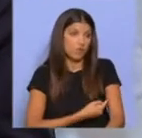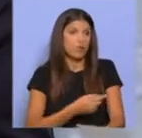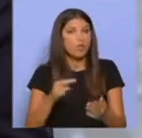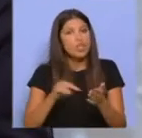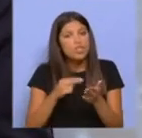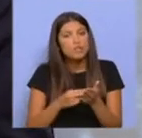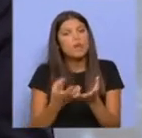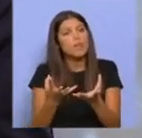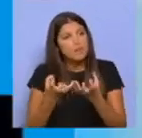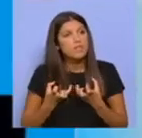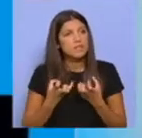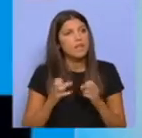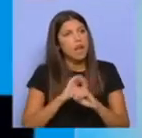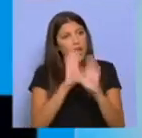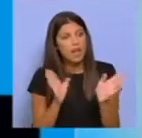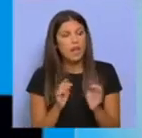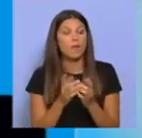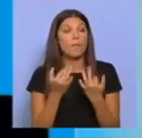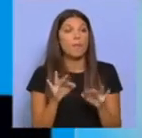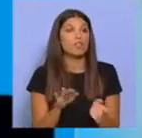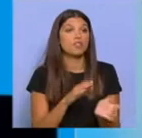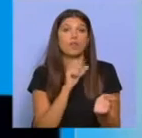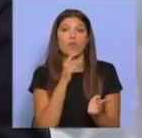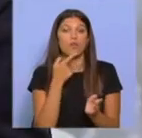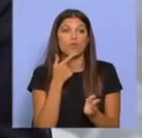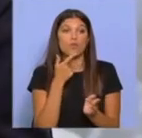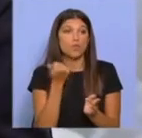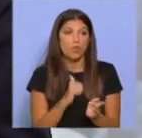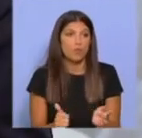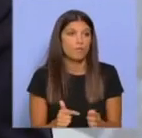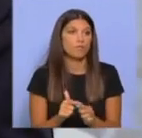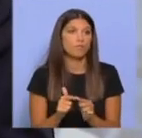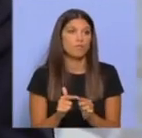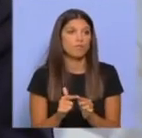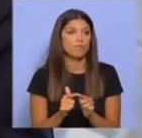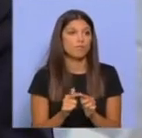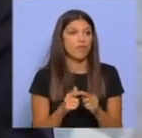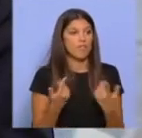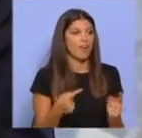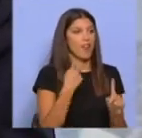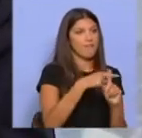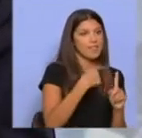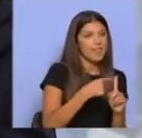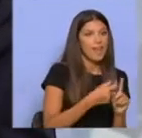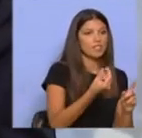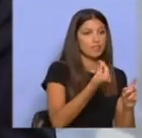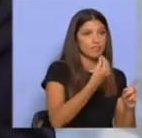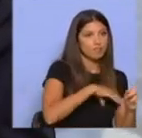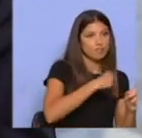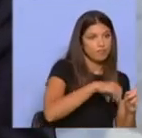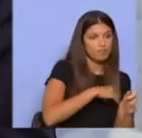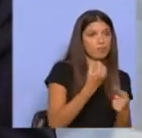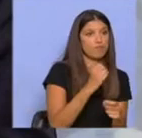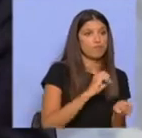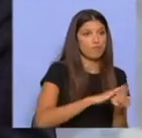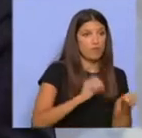mercado. Agora, não podem é transformar esta vantagem que seria, como muito bem diz, para alguém, porventura uma